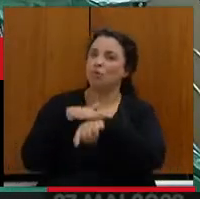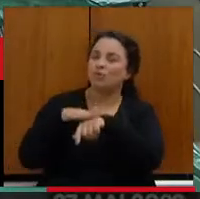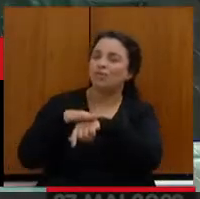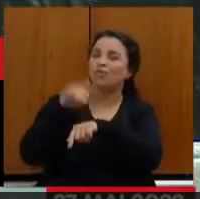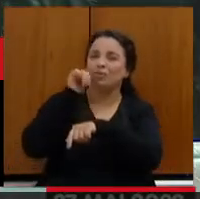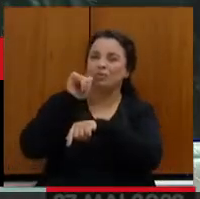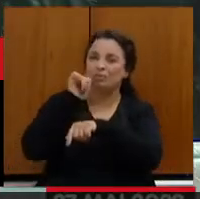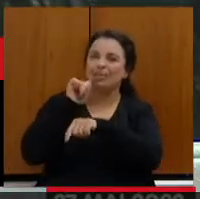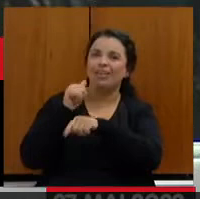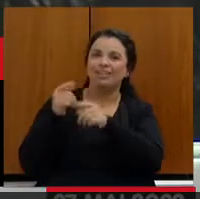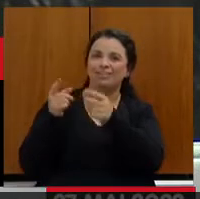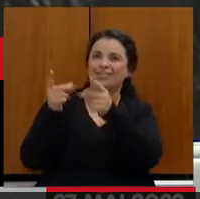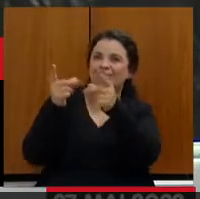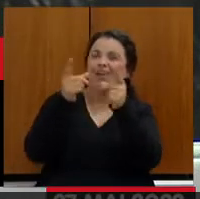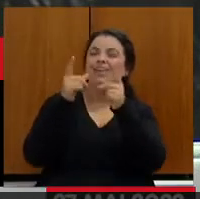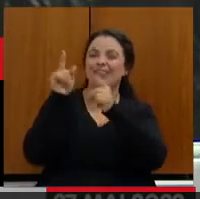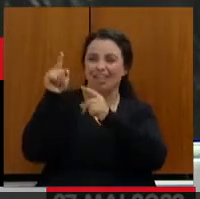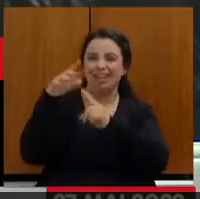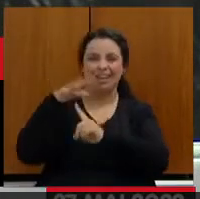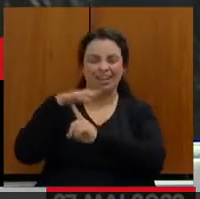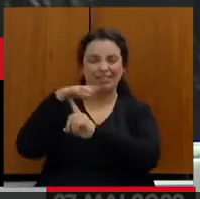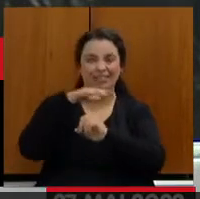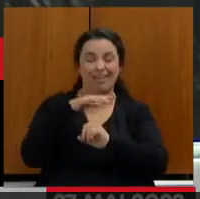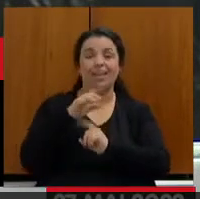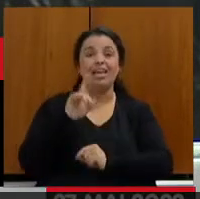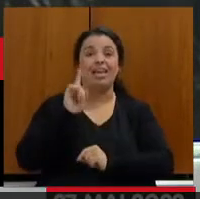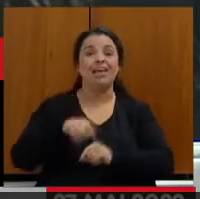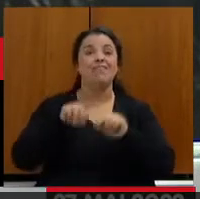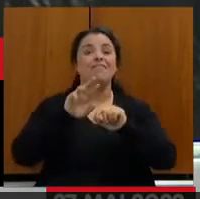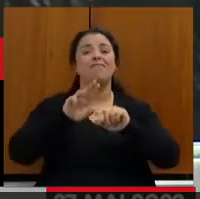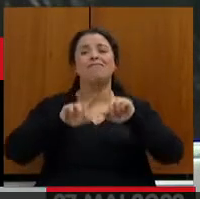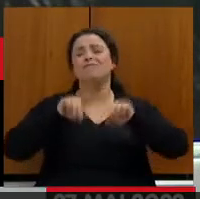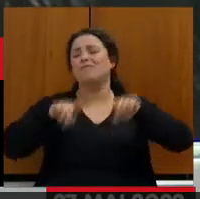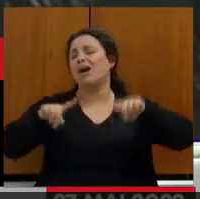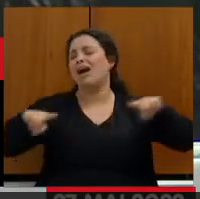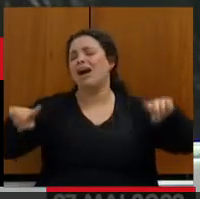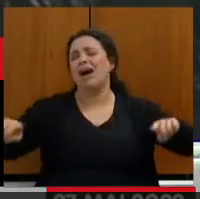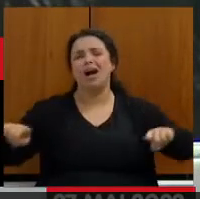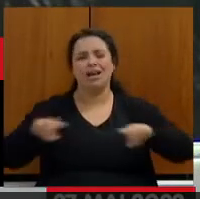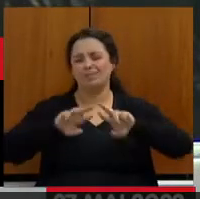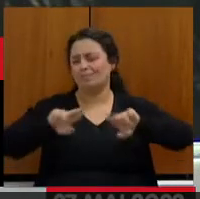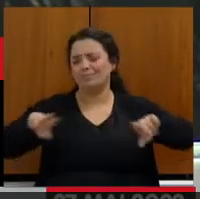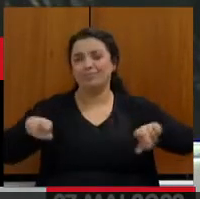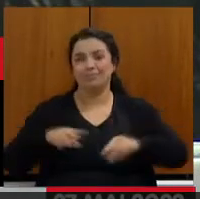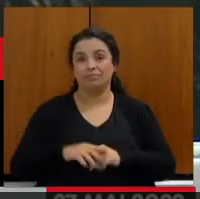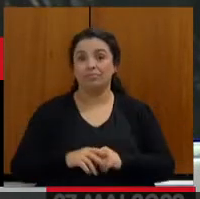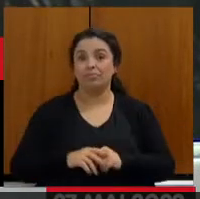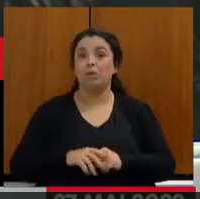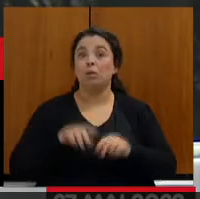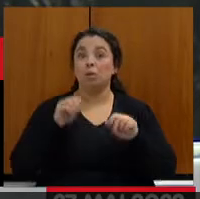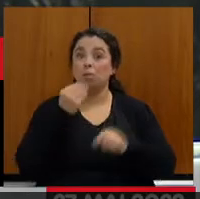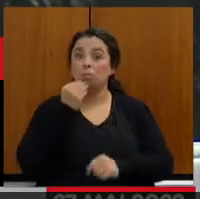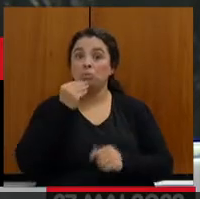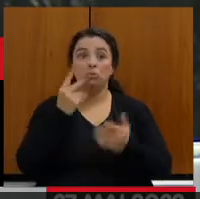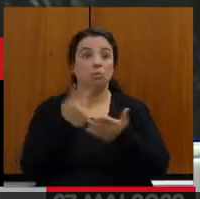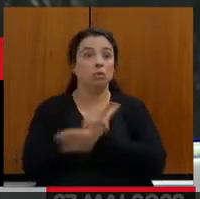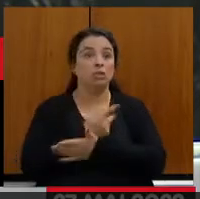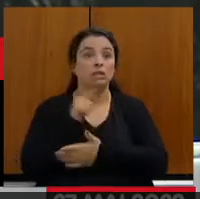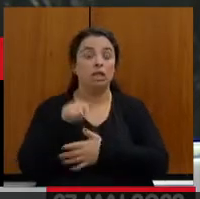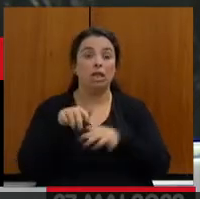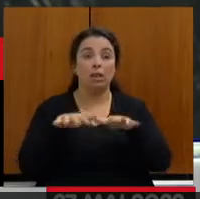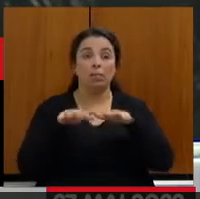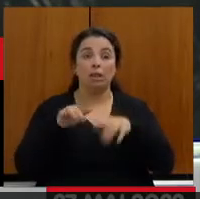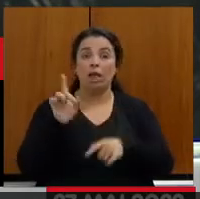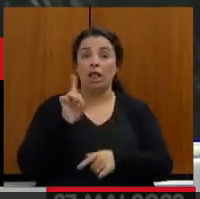felicidade porque nós corremos o risco de não termos conseguido realizar essa plenária aqui e hoje estamos aqui